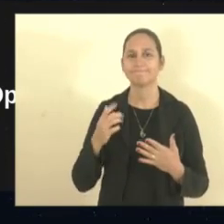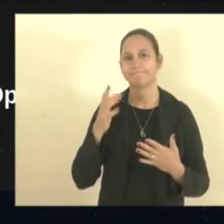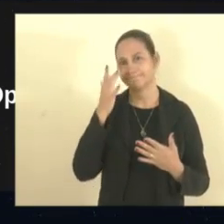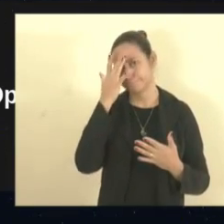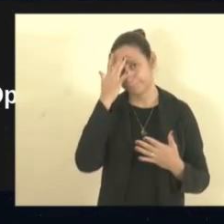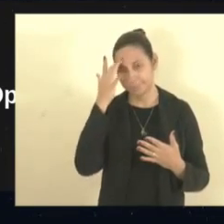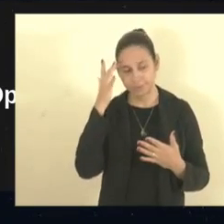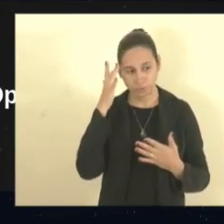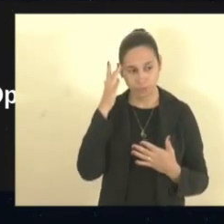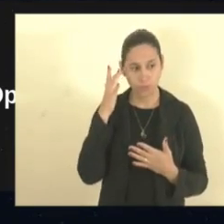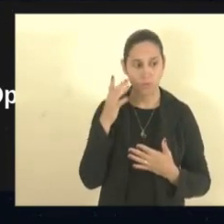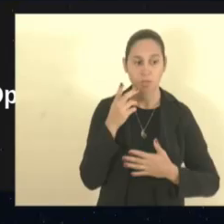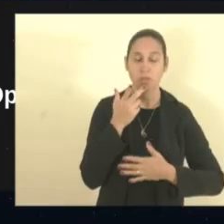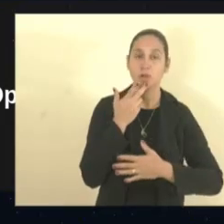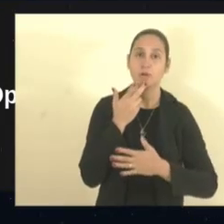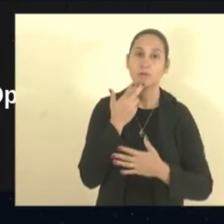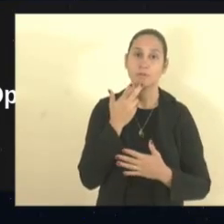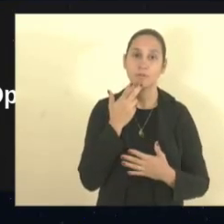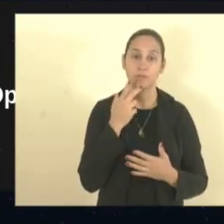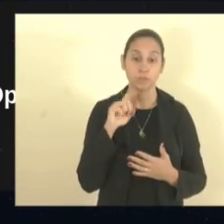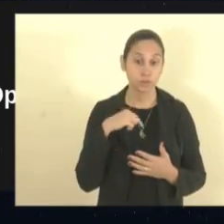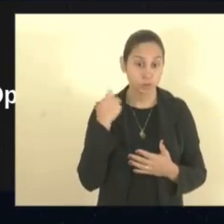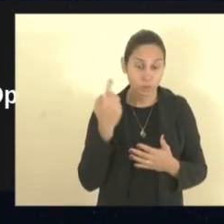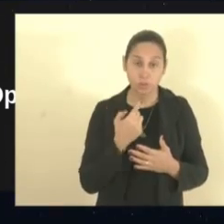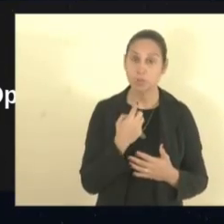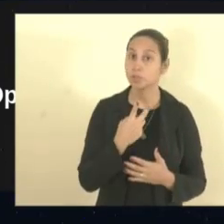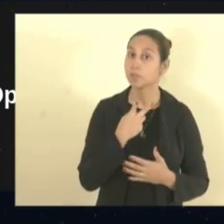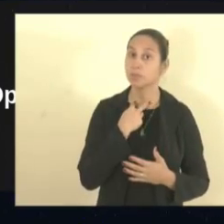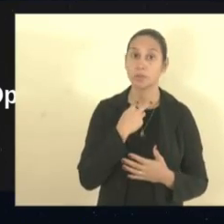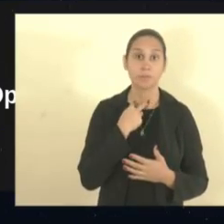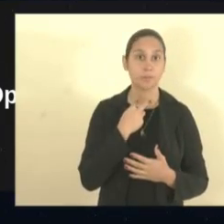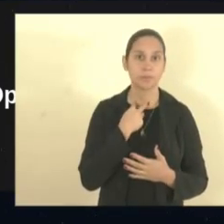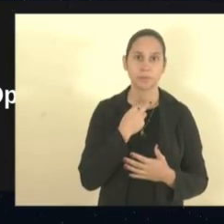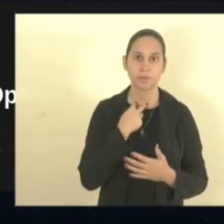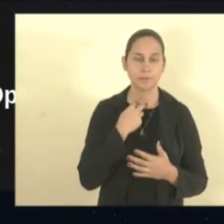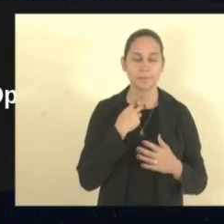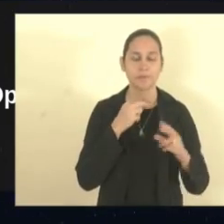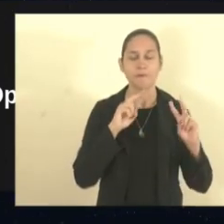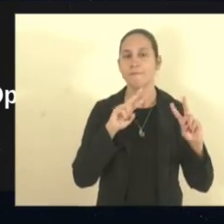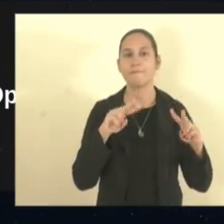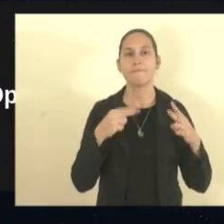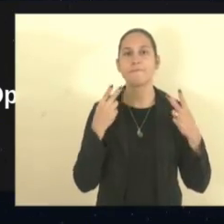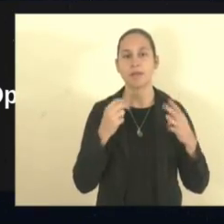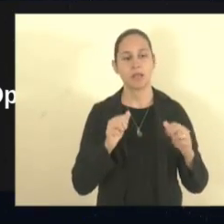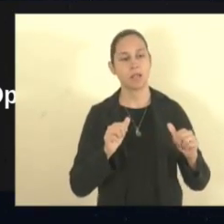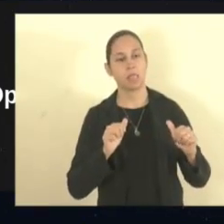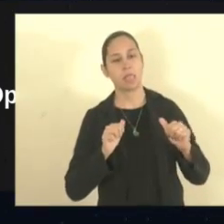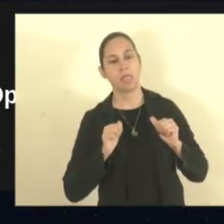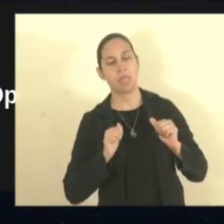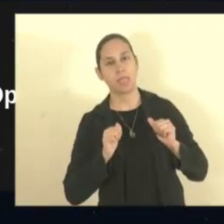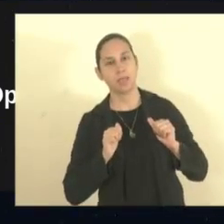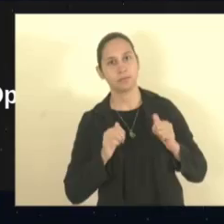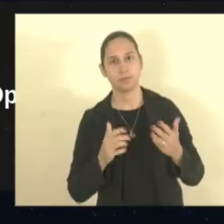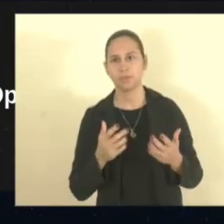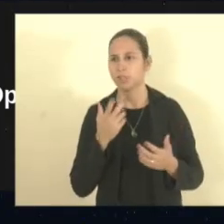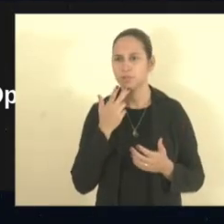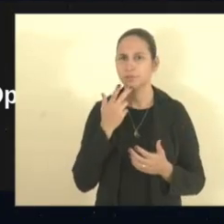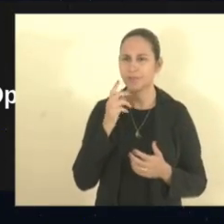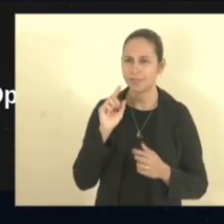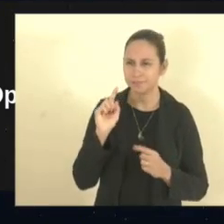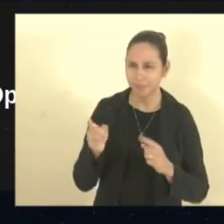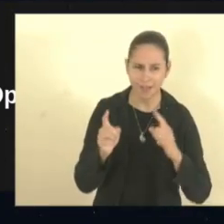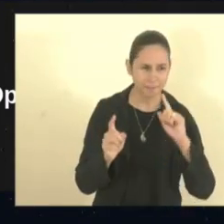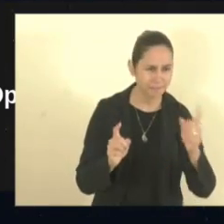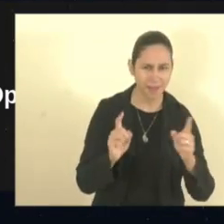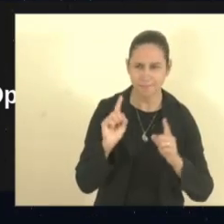porque quando eu disse, nós não podemos ser visto como vaca de presépio, eu não disse que alguém é, eu não tenho